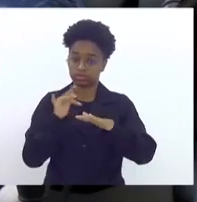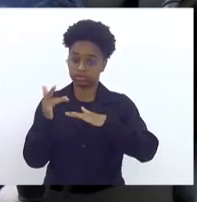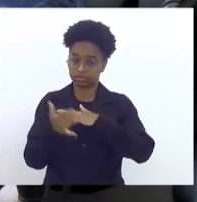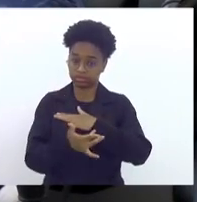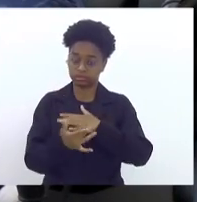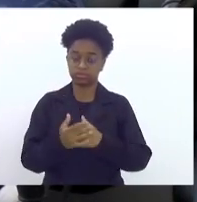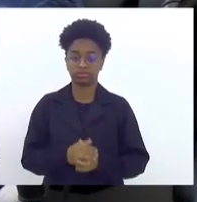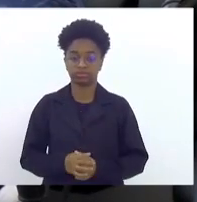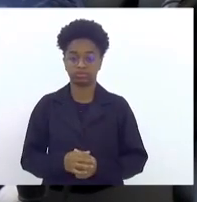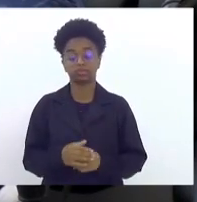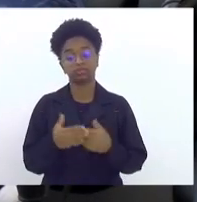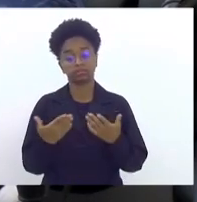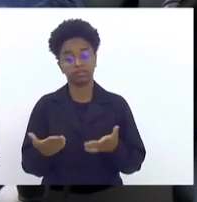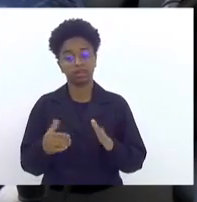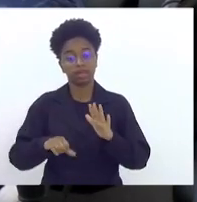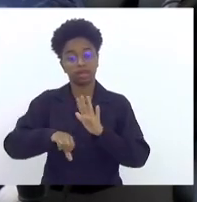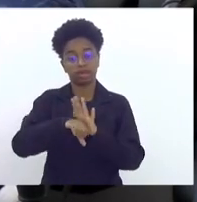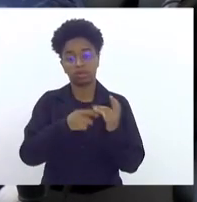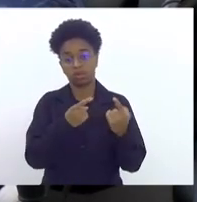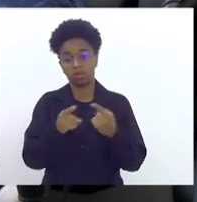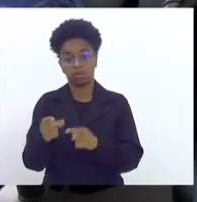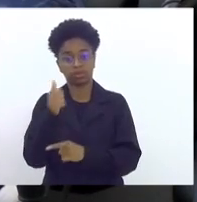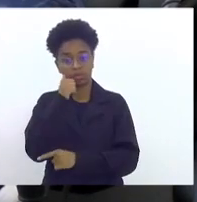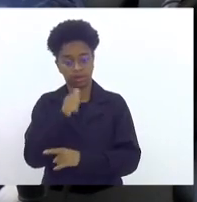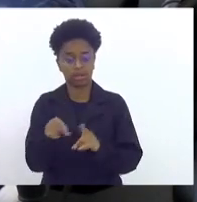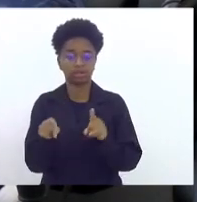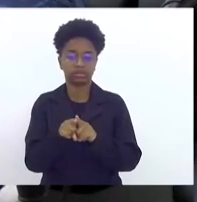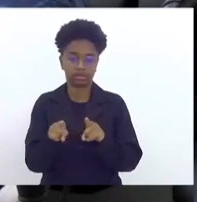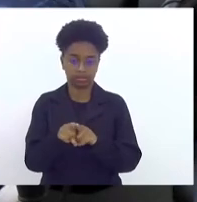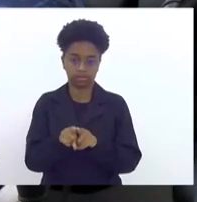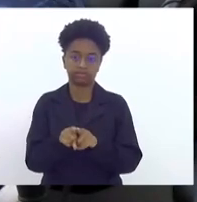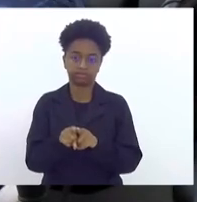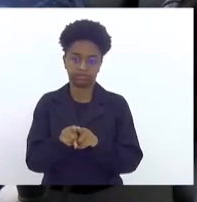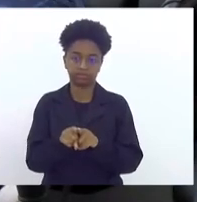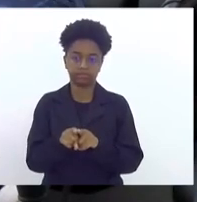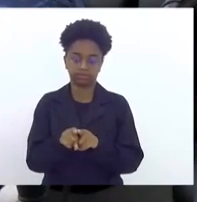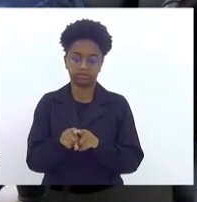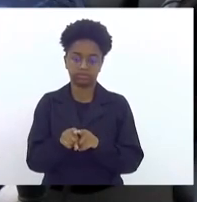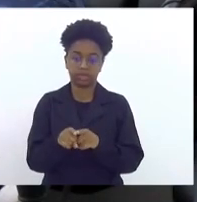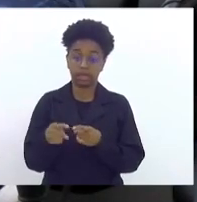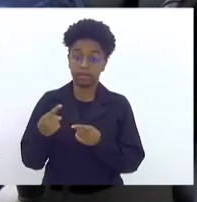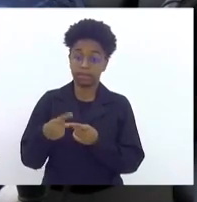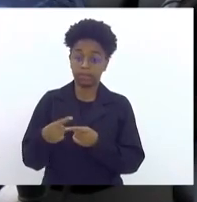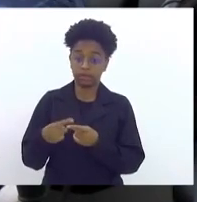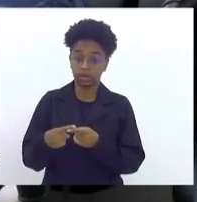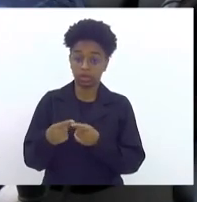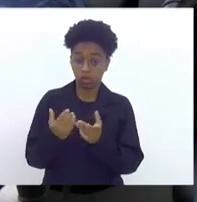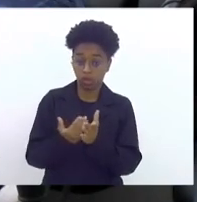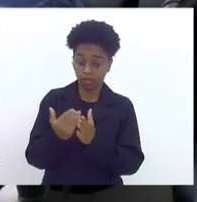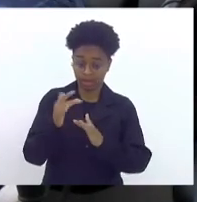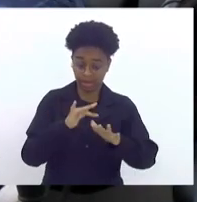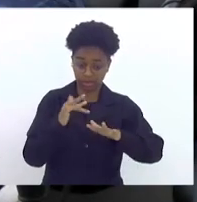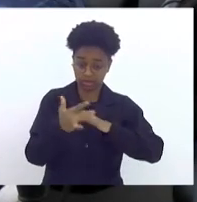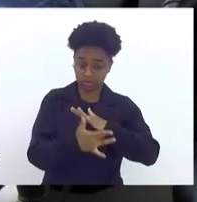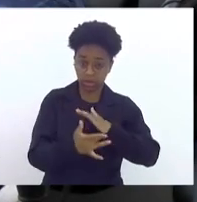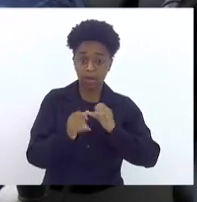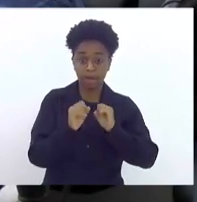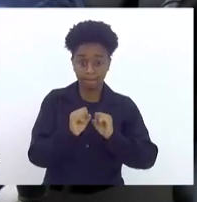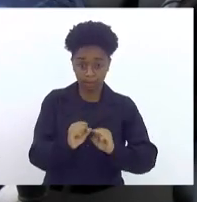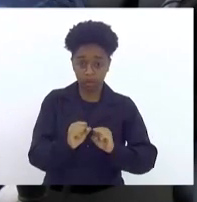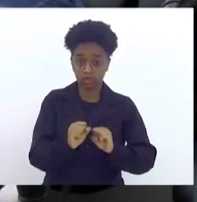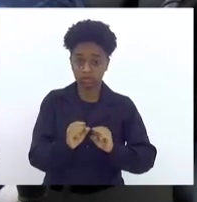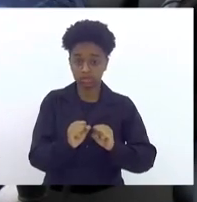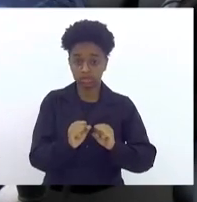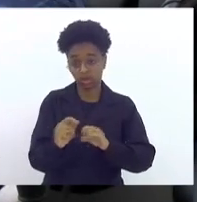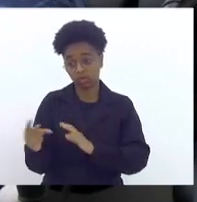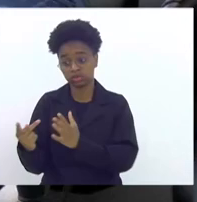sociais e queria encontrar mulher também o que começa na verdade nas redes sociais pode aguar no mundo